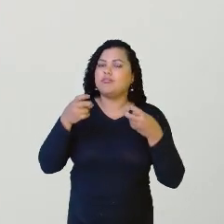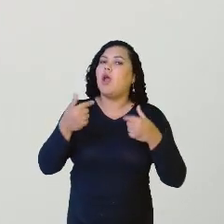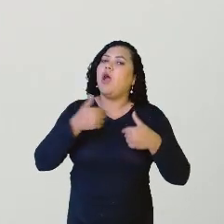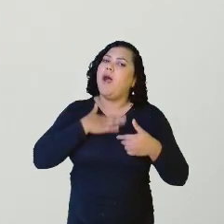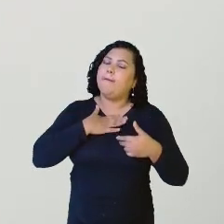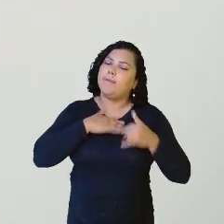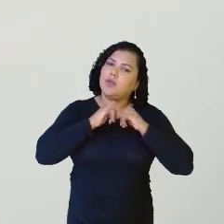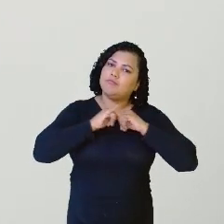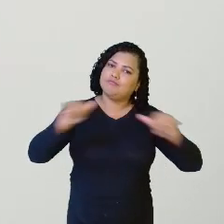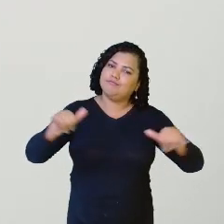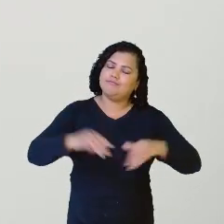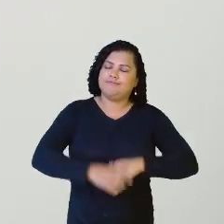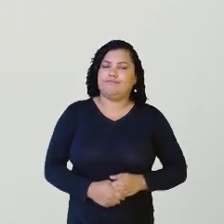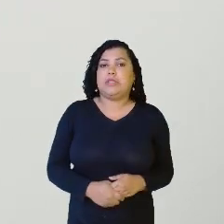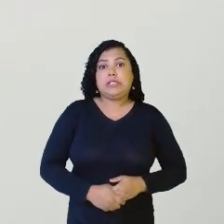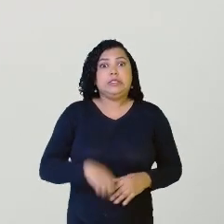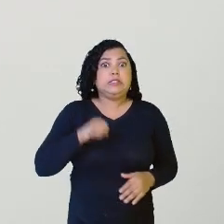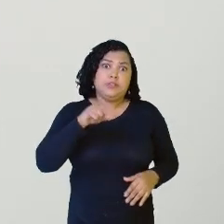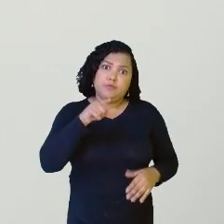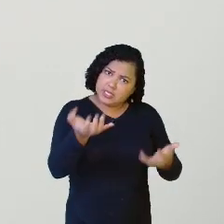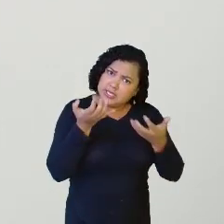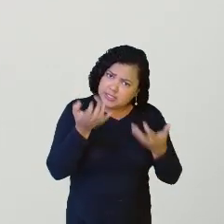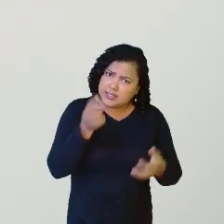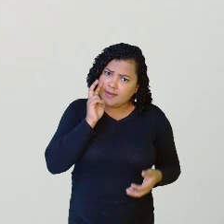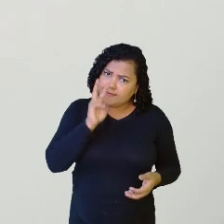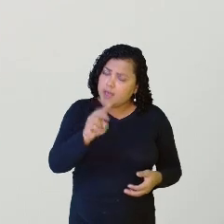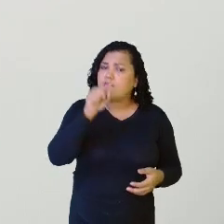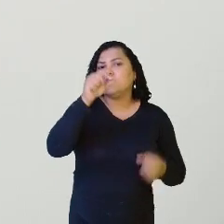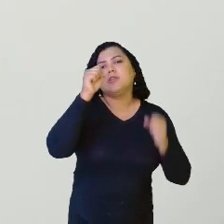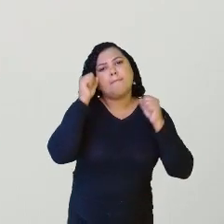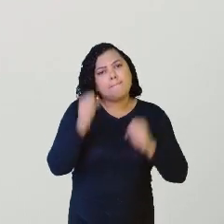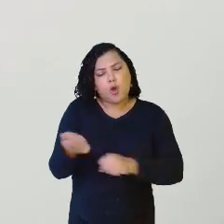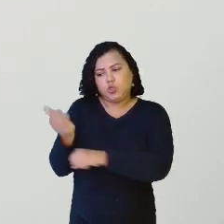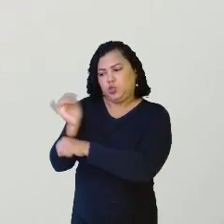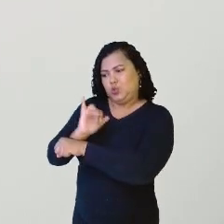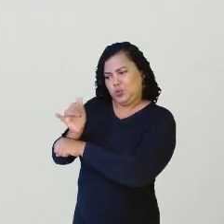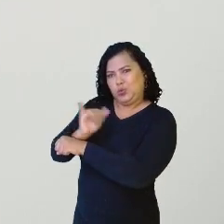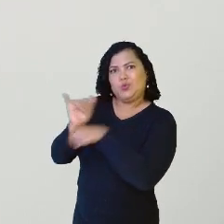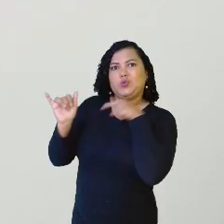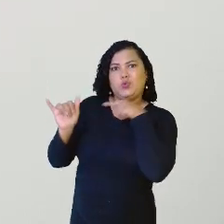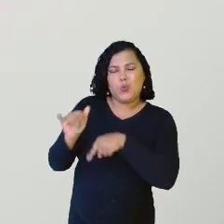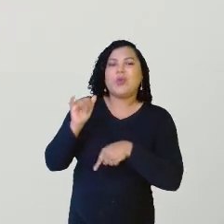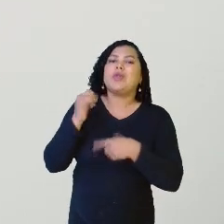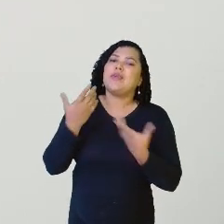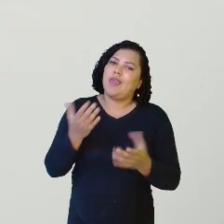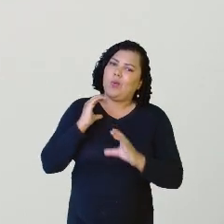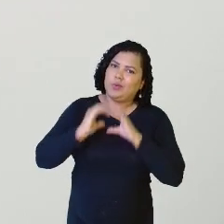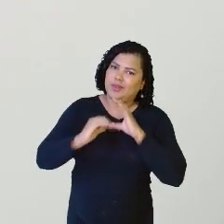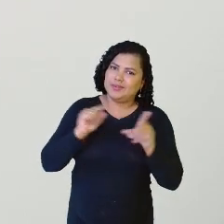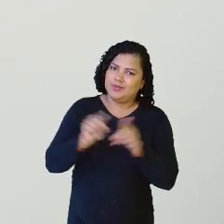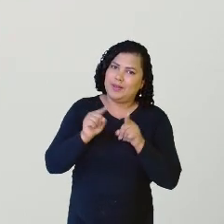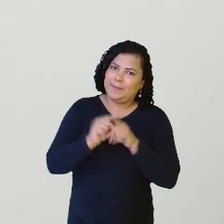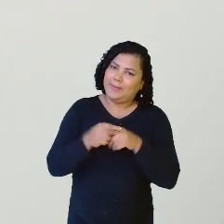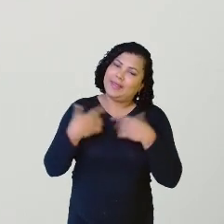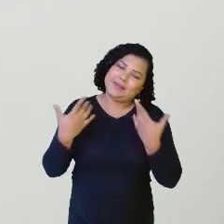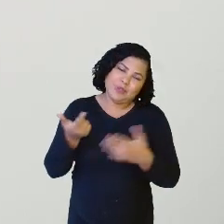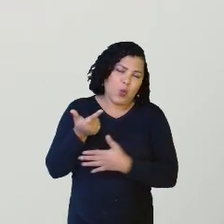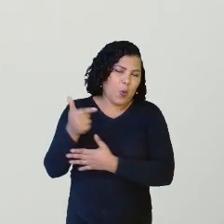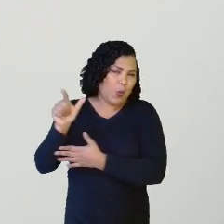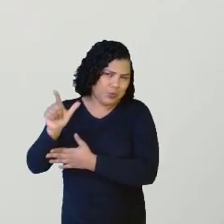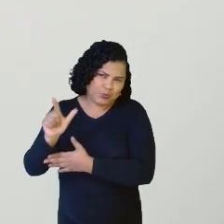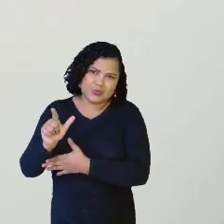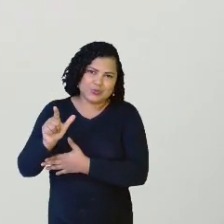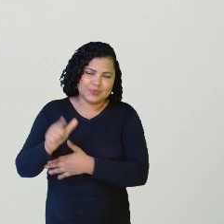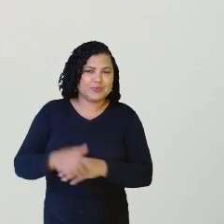depois, se você quiser ver, você ainda pode acessar um canal de YouTube, um canal digital, não é? E aí também é um outro meio